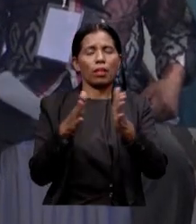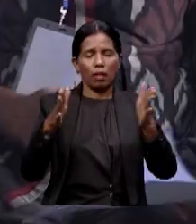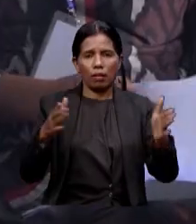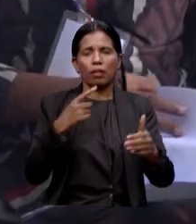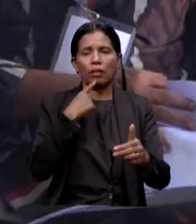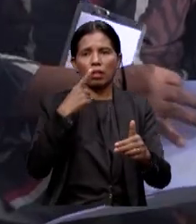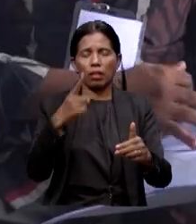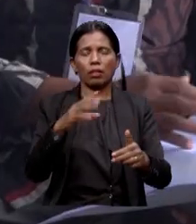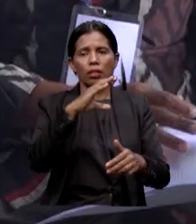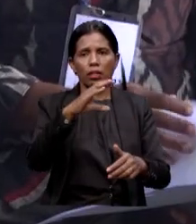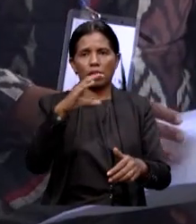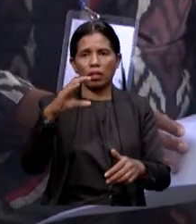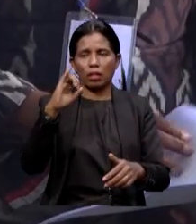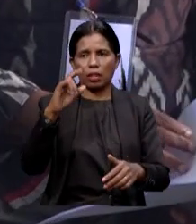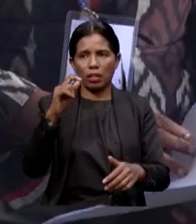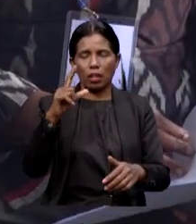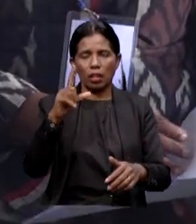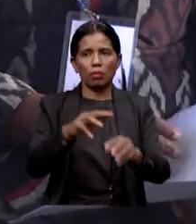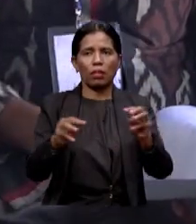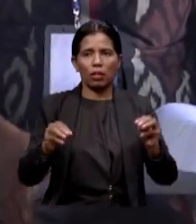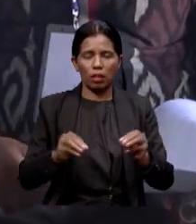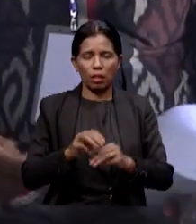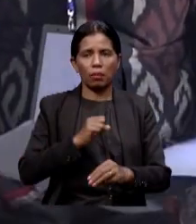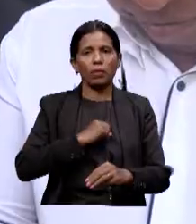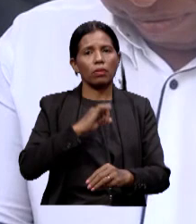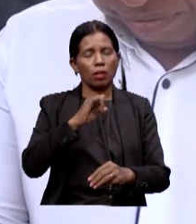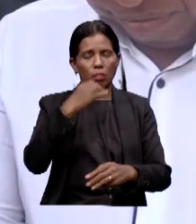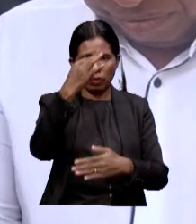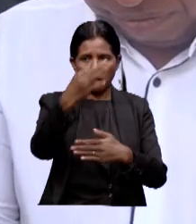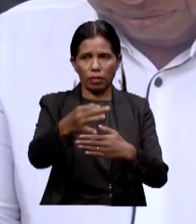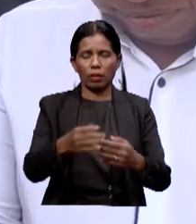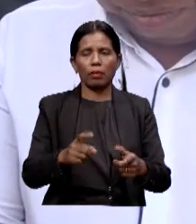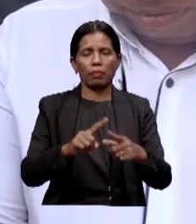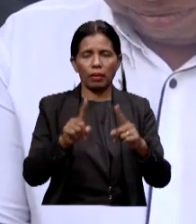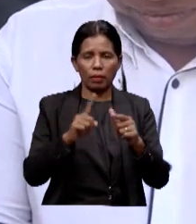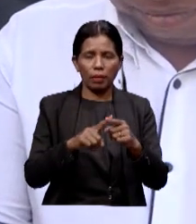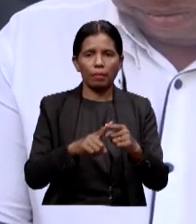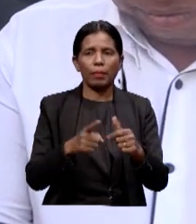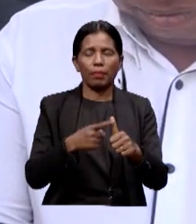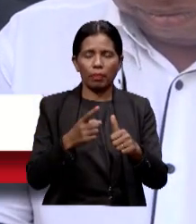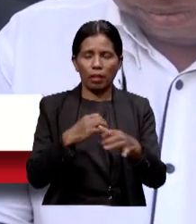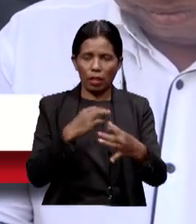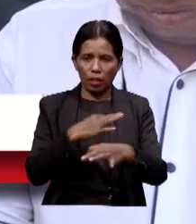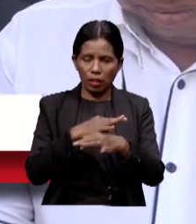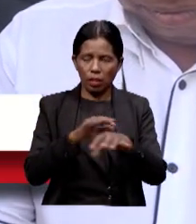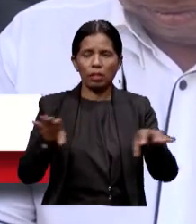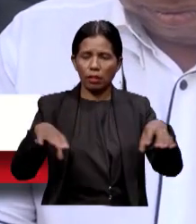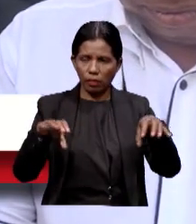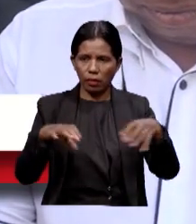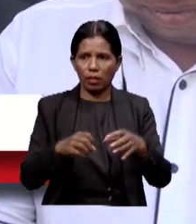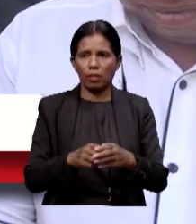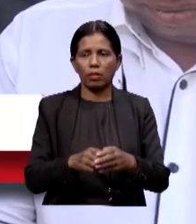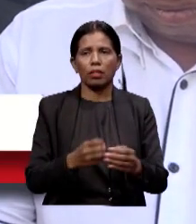hadia CCITL município Covalima Bauen. Primeiro uma cria de estão lá. Hadia de estão ida magdurante ne